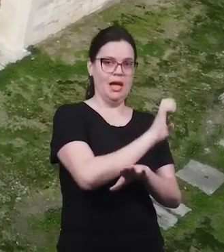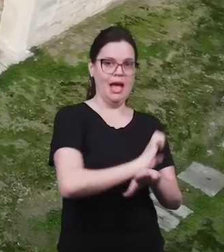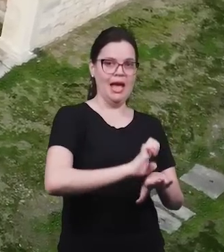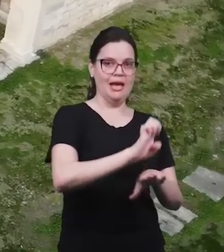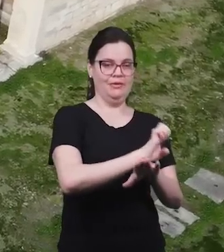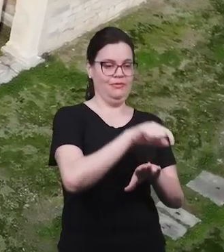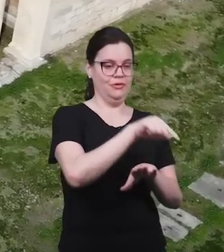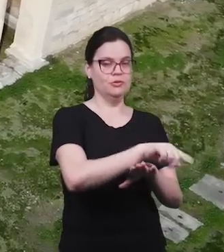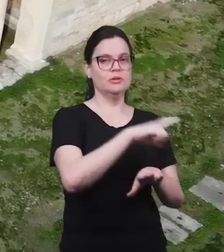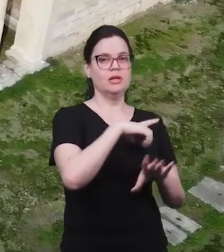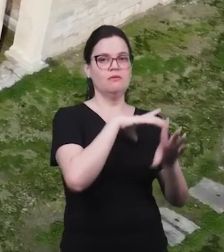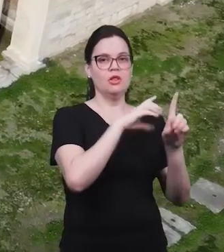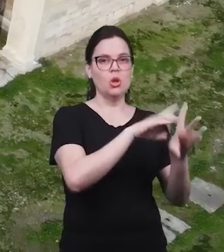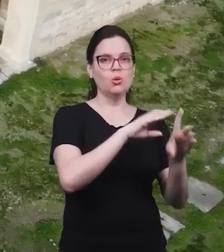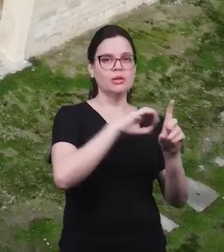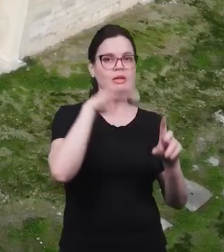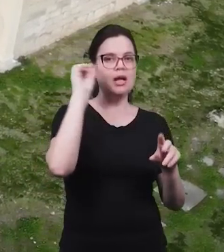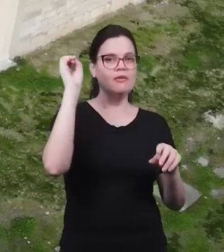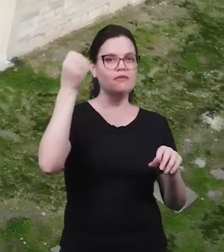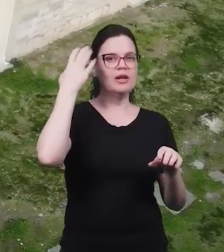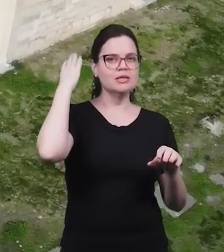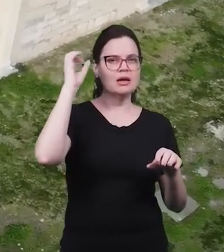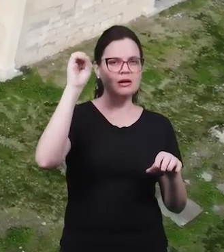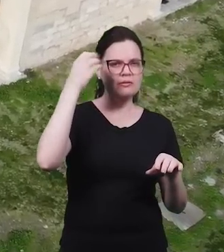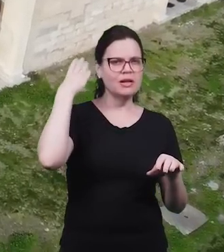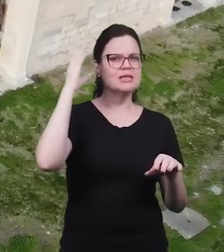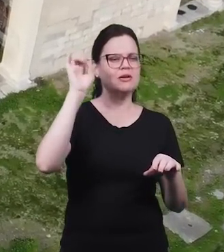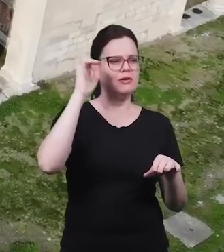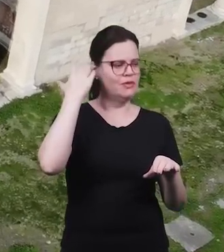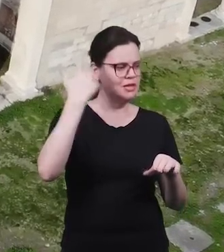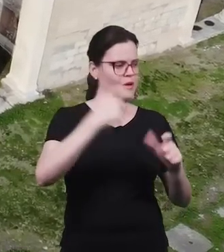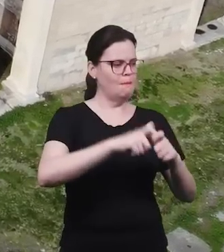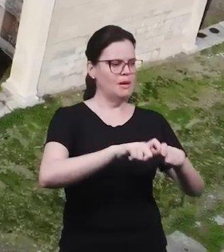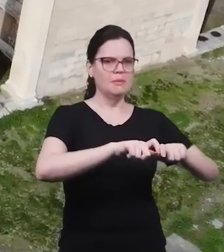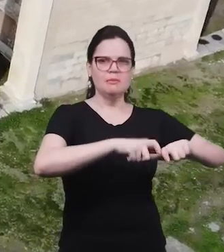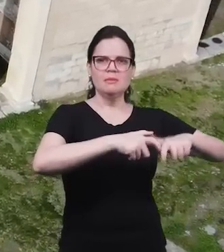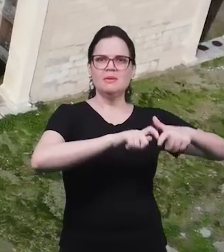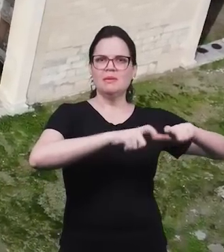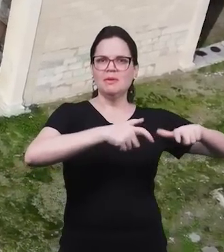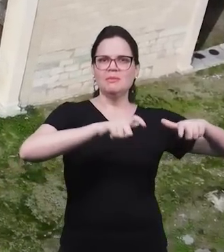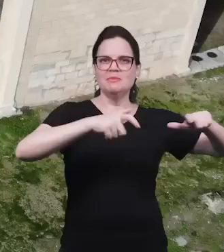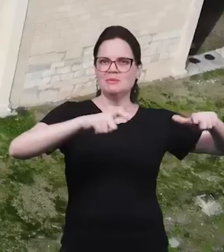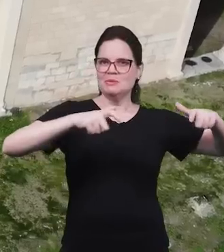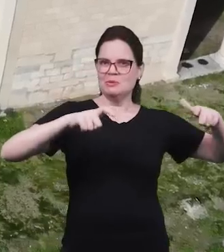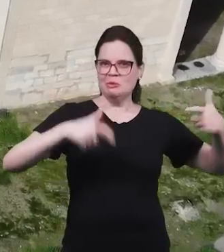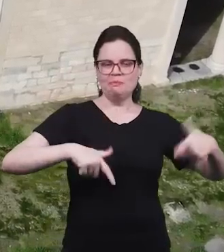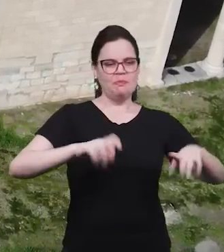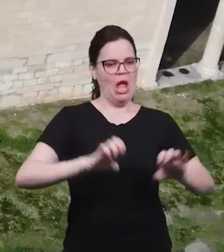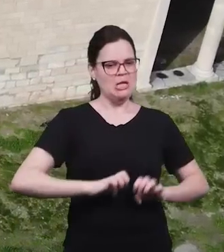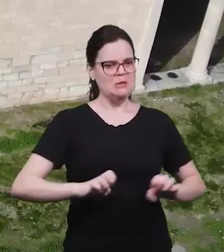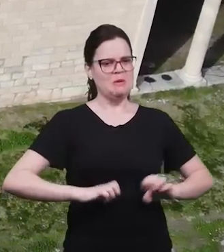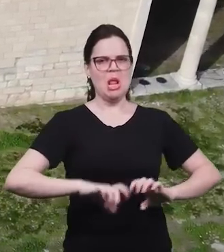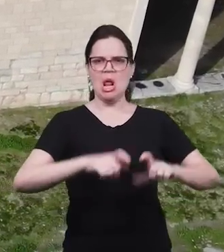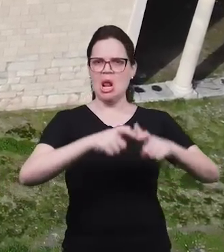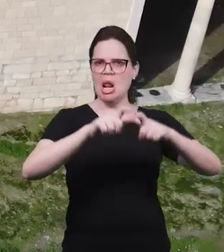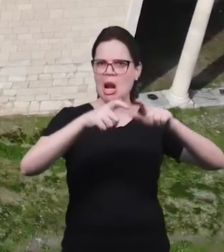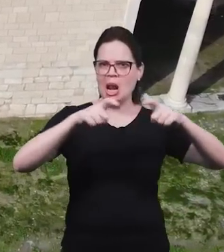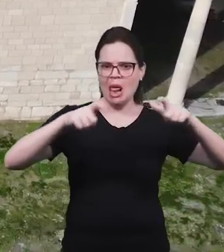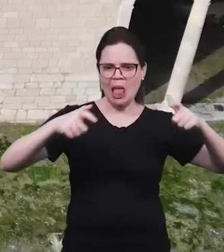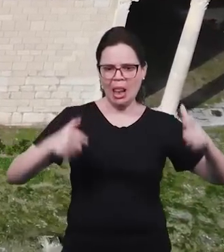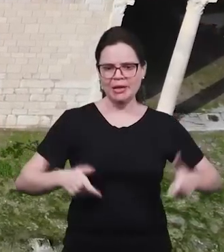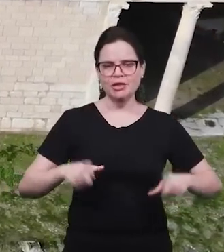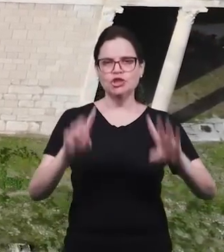Novo Testamento, foi sendo substituída por ideologias, por pensamentos, pela